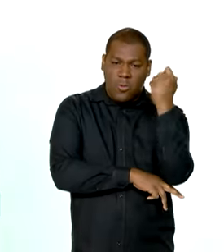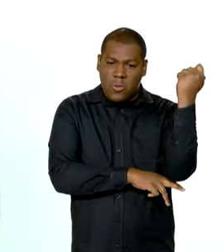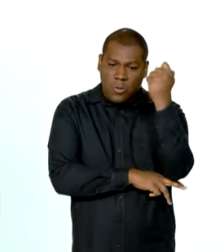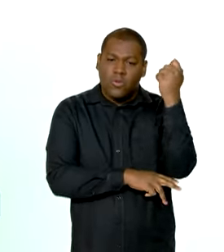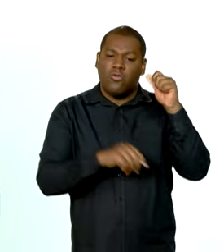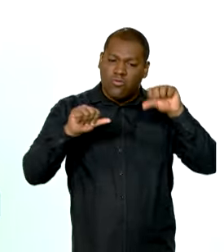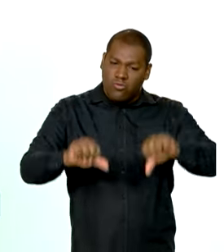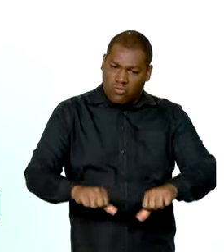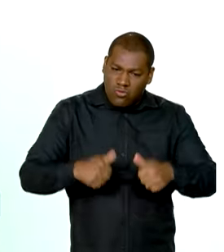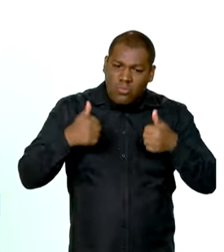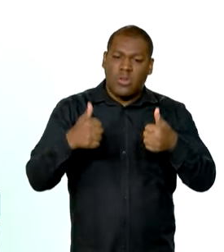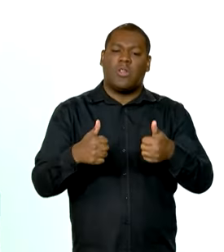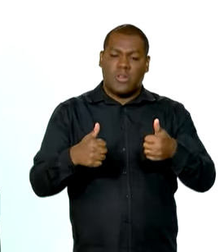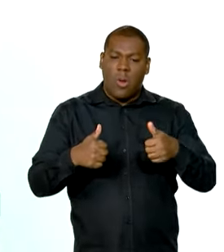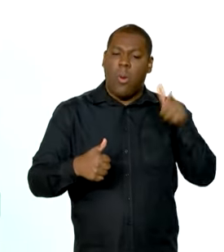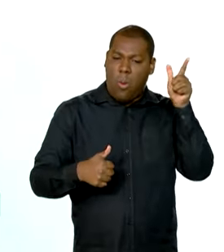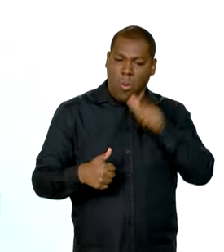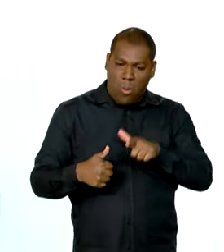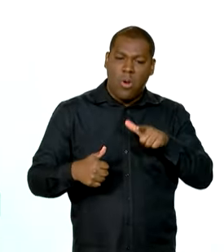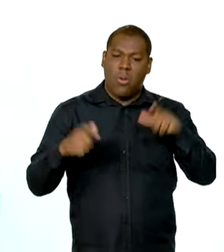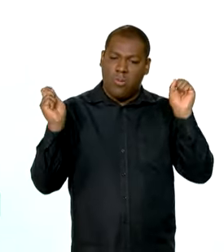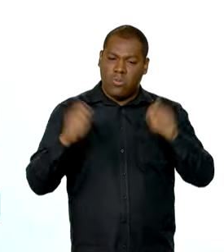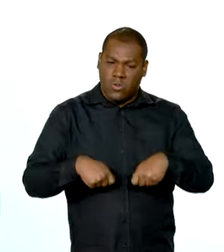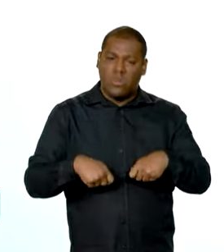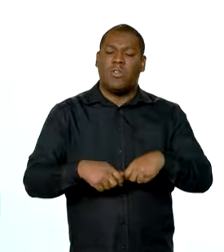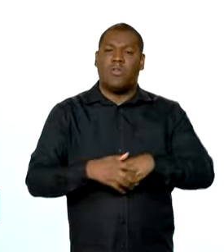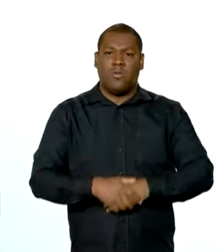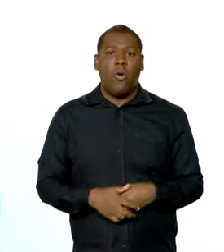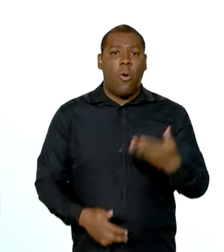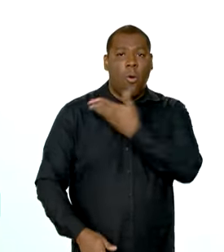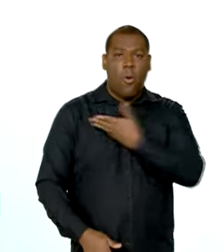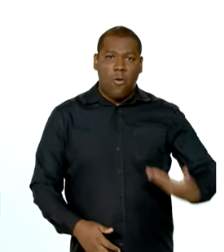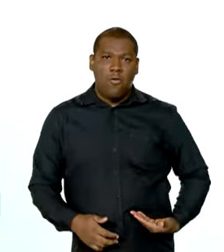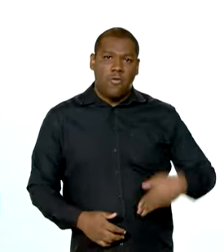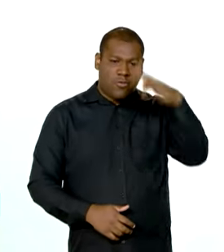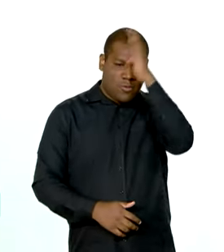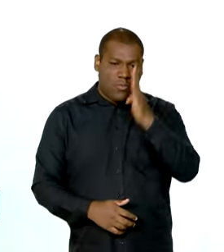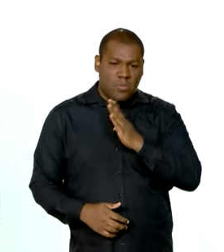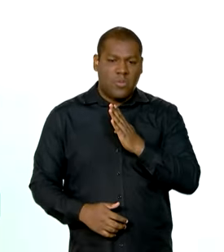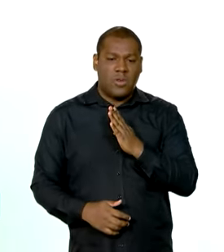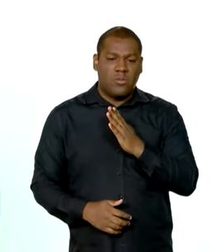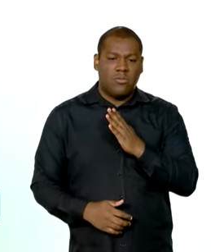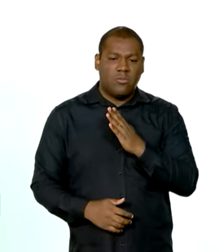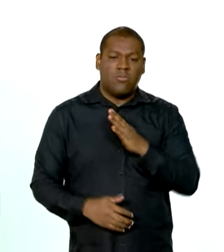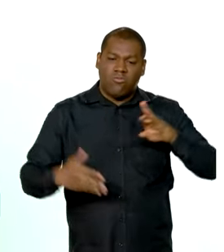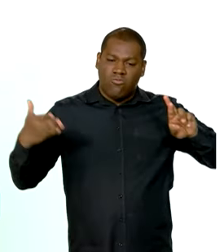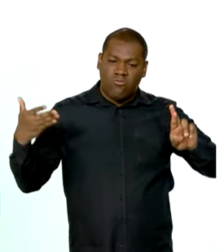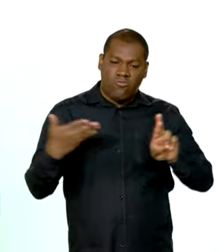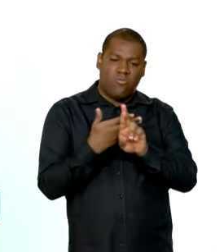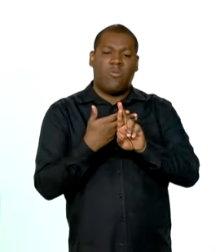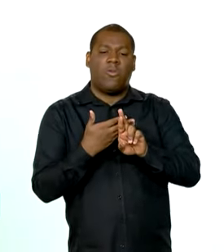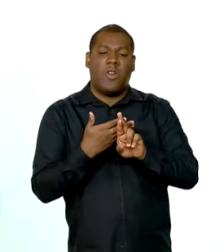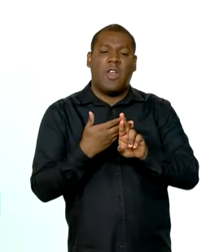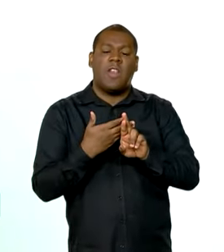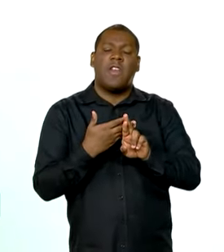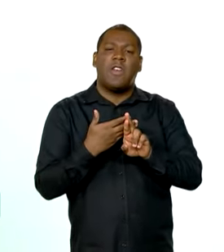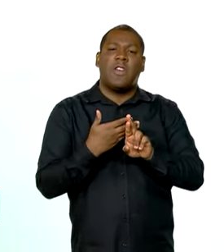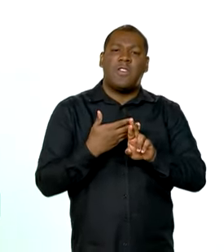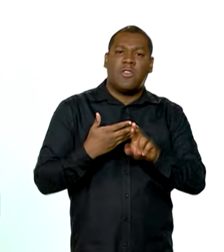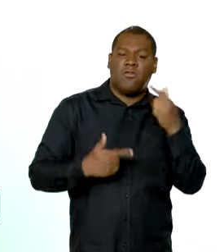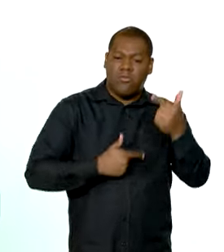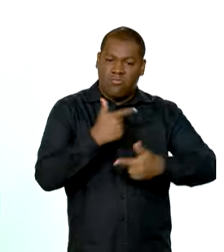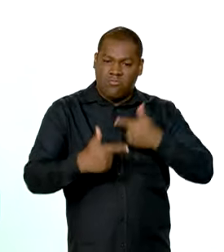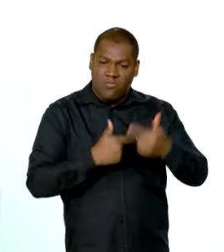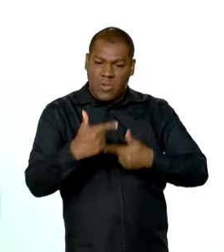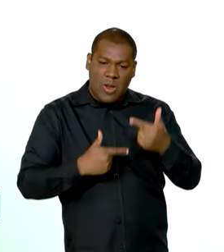é plenamente possível que o Estado brasileiro possa dar um exemplo de eficiência, de eficácia,